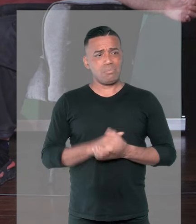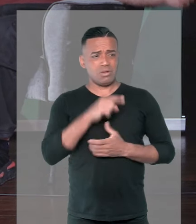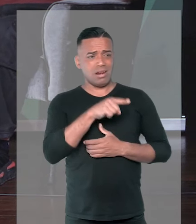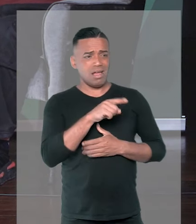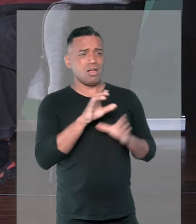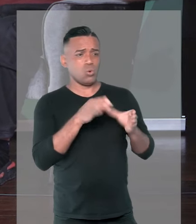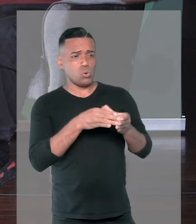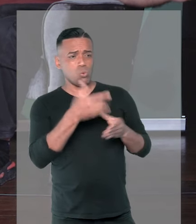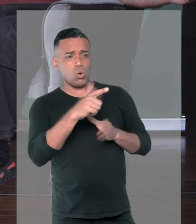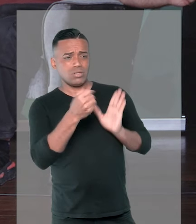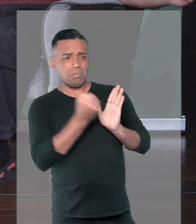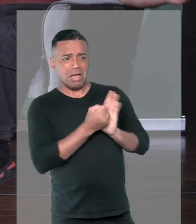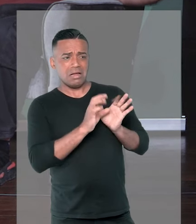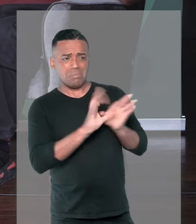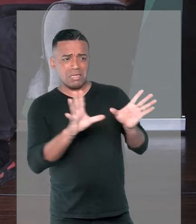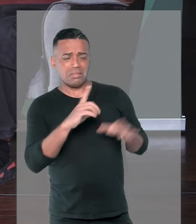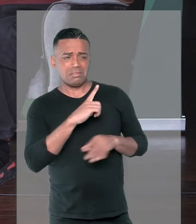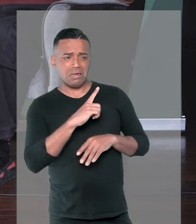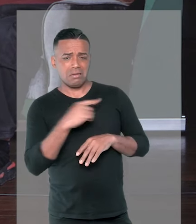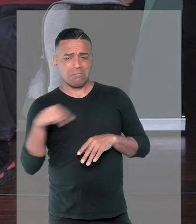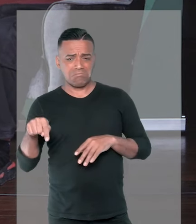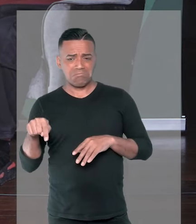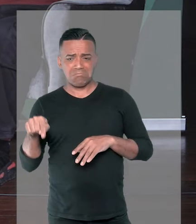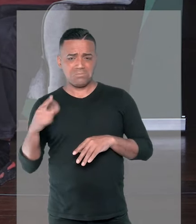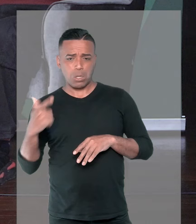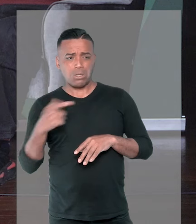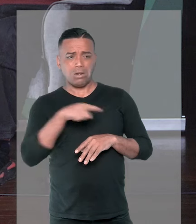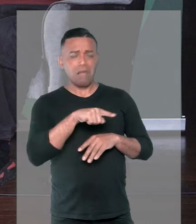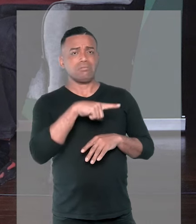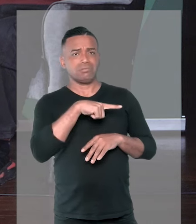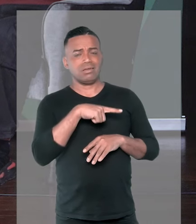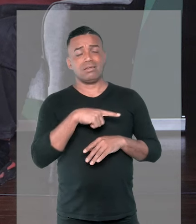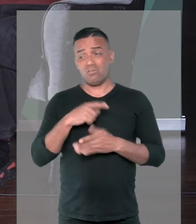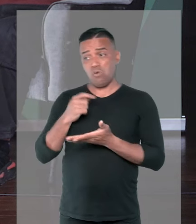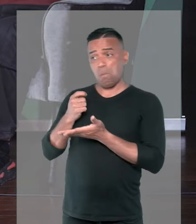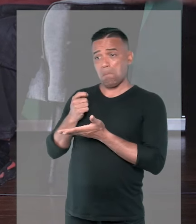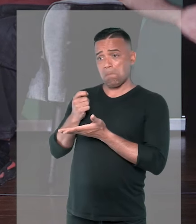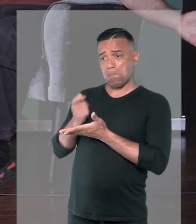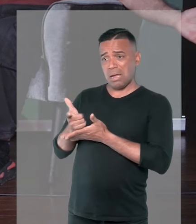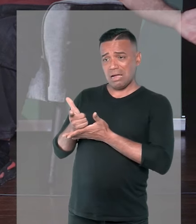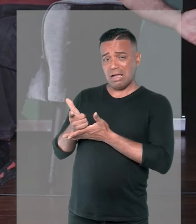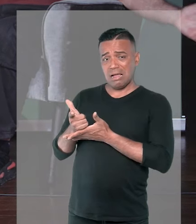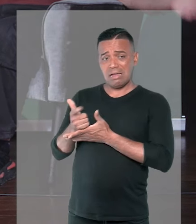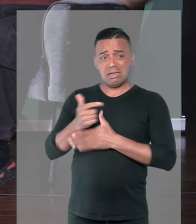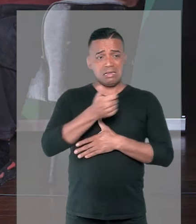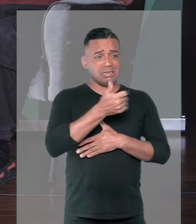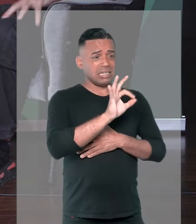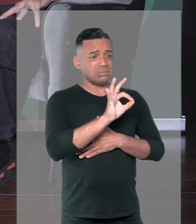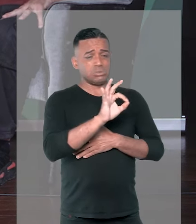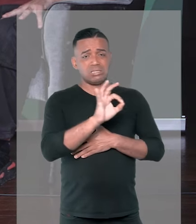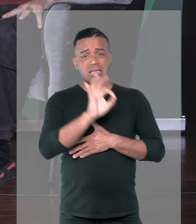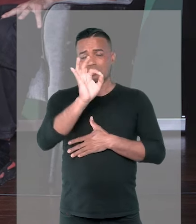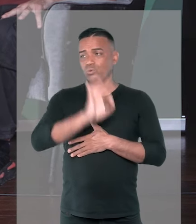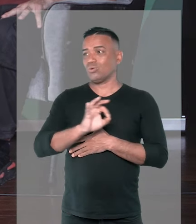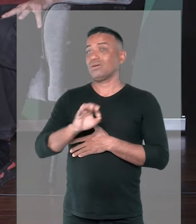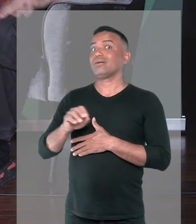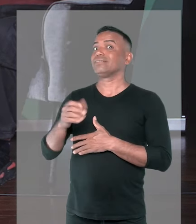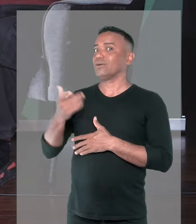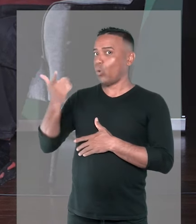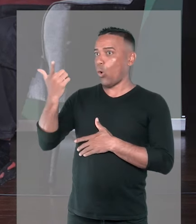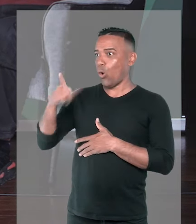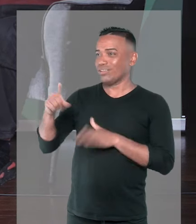que usa outra marca tem essa liberdade eu eu tenho que pagar isso por que que esse pessoal paga 10% disso então nós estamos falando do próxima